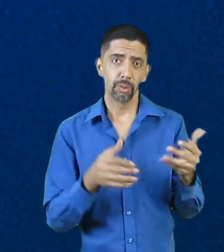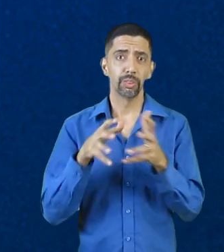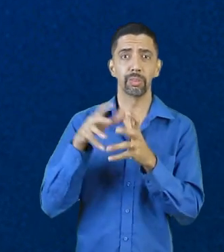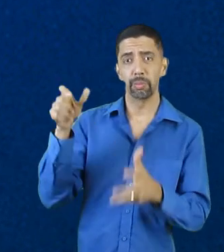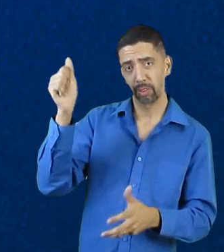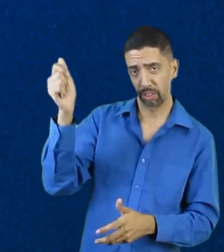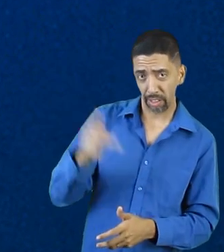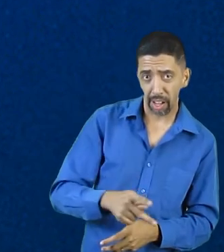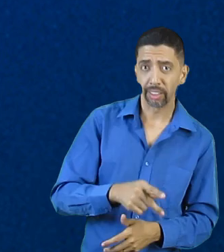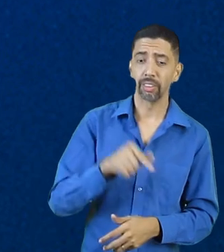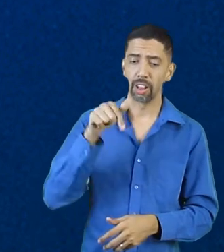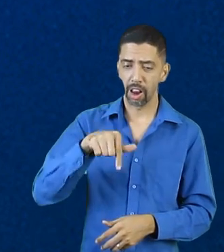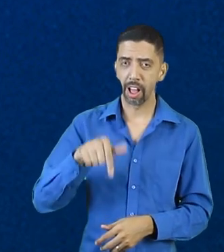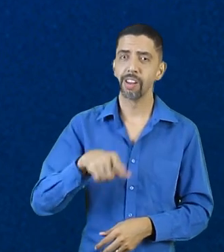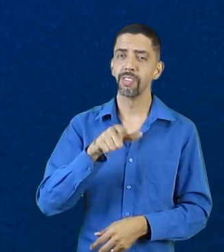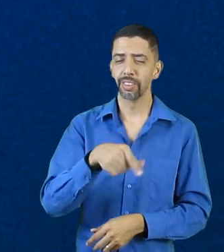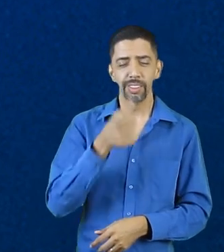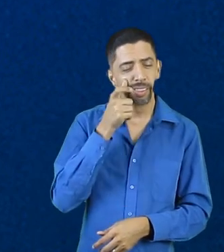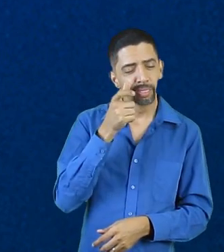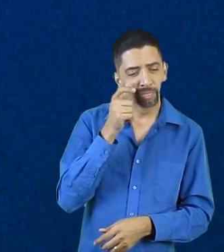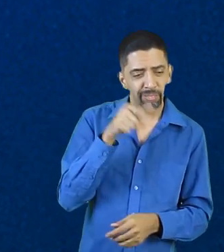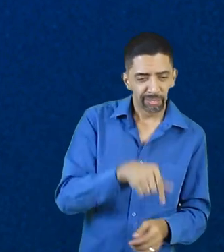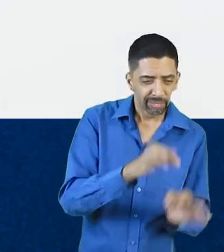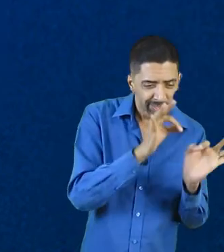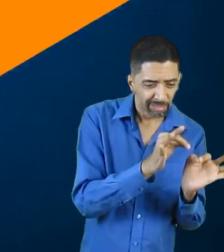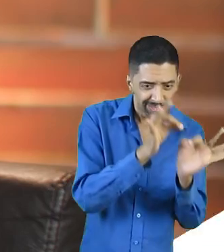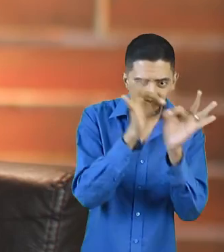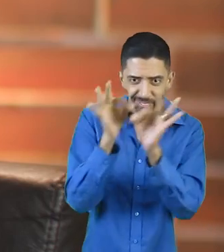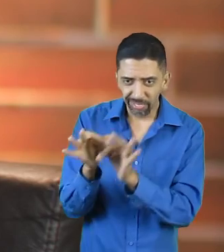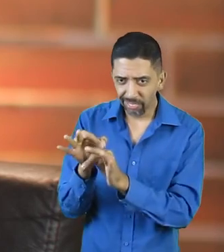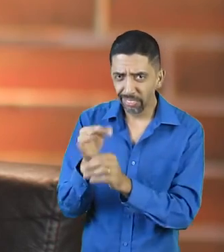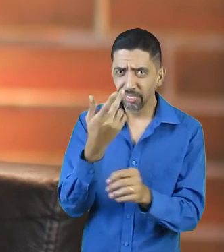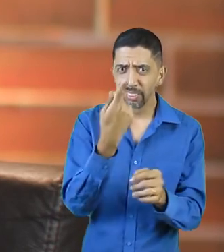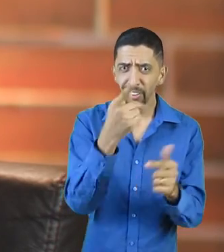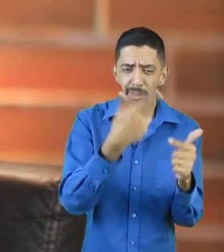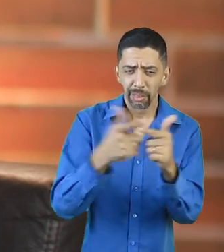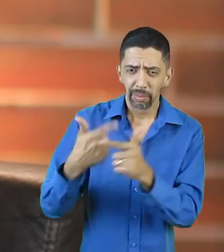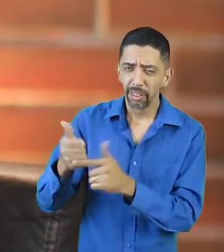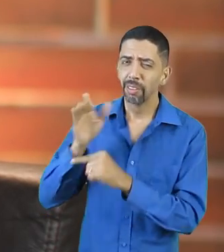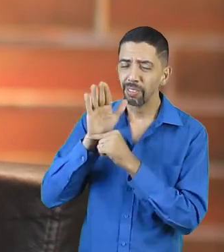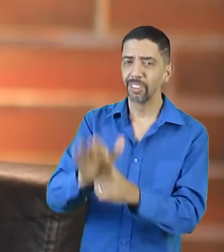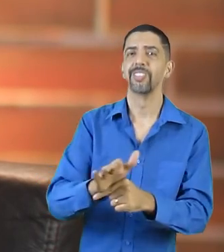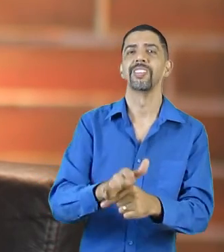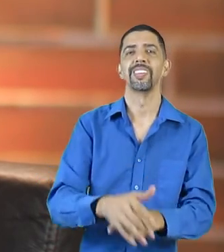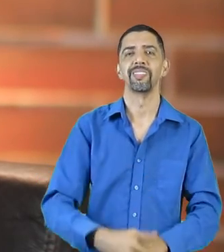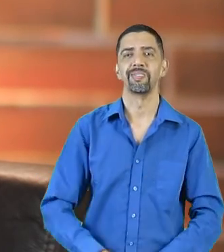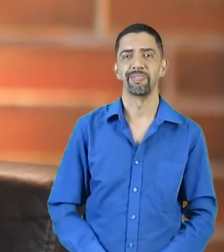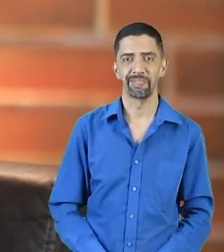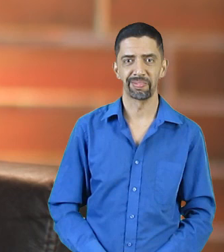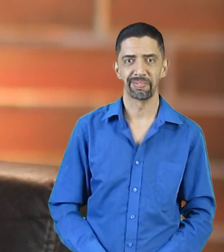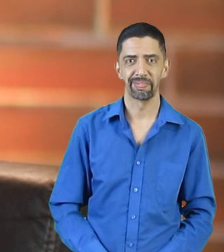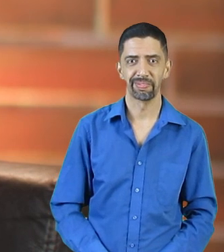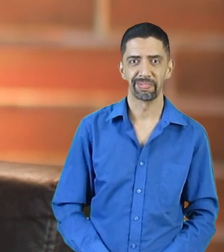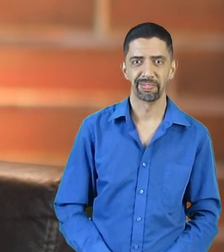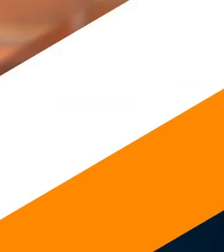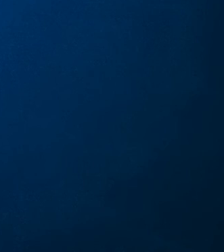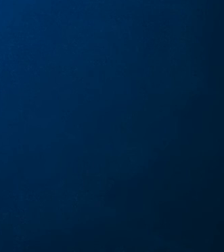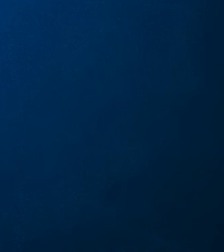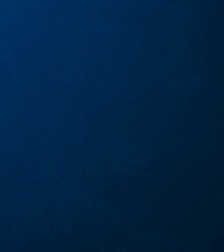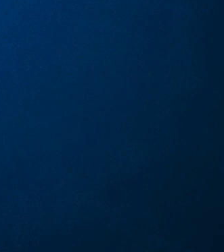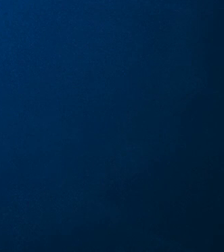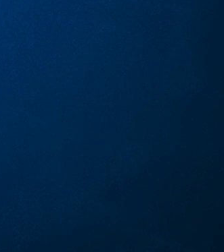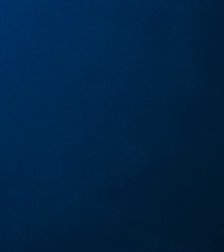adultos e aposentados. Certamente você vai encontrar e vai resolver todos os seus problemas no DFlix.